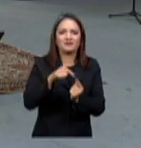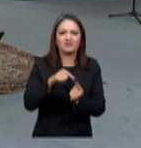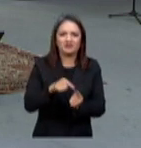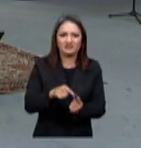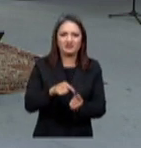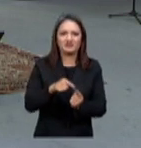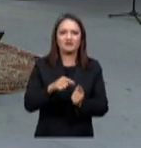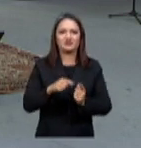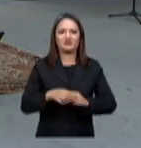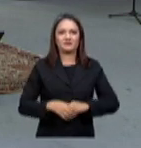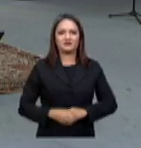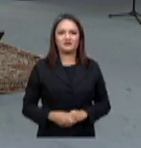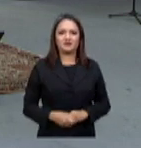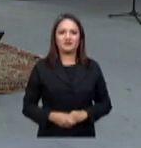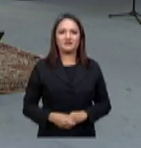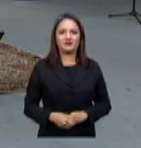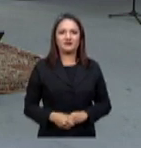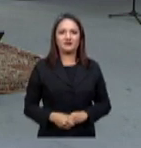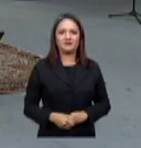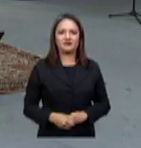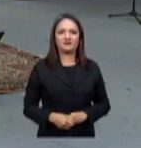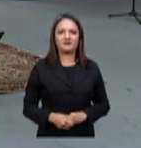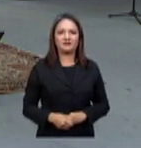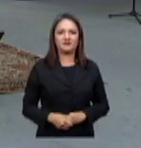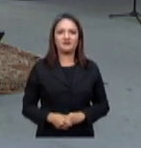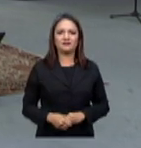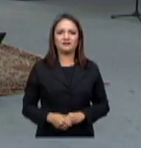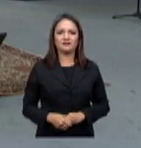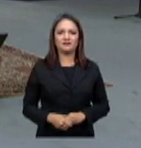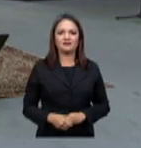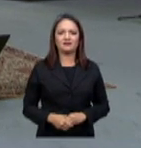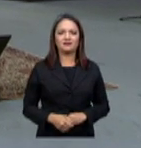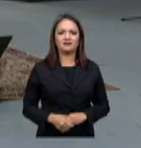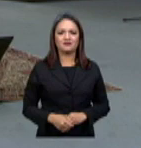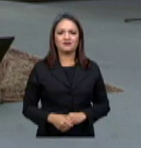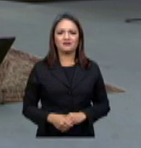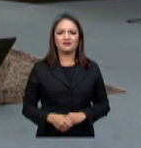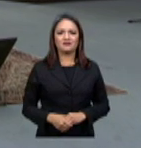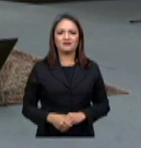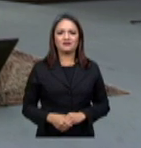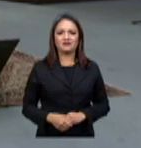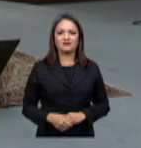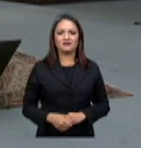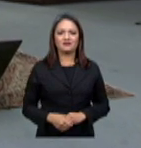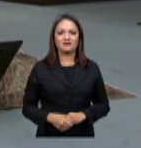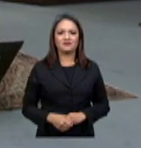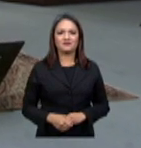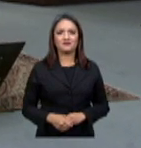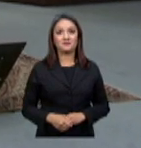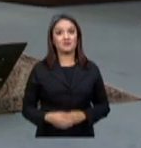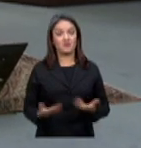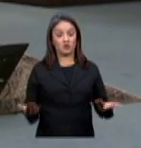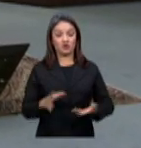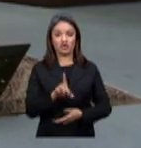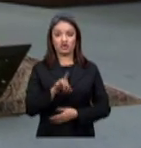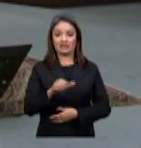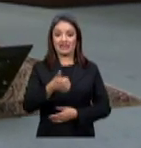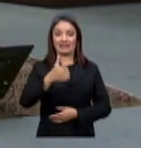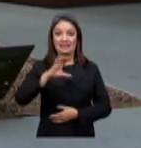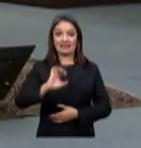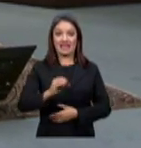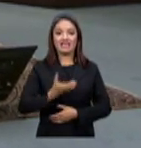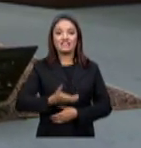este evento é importante relembrar e neste Dez de Dezembro